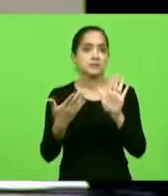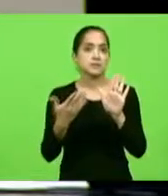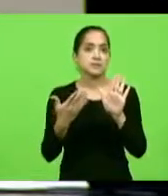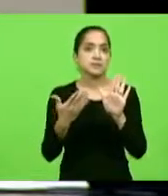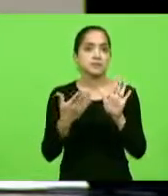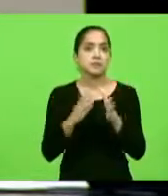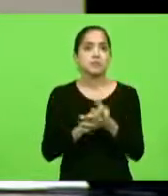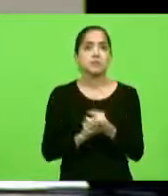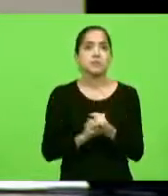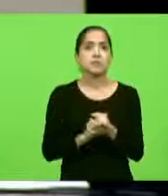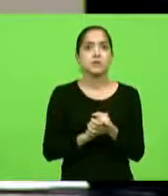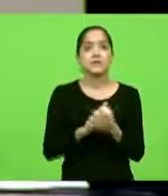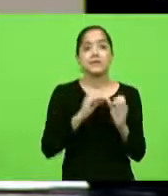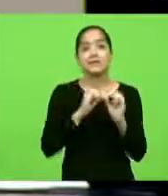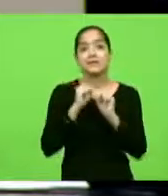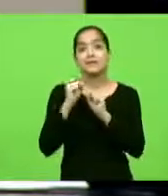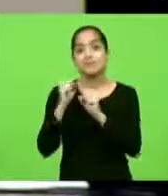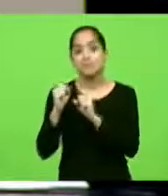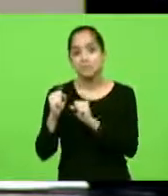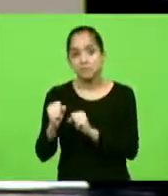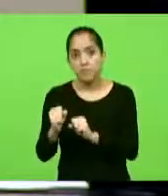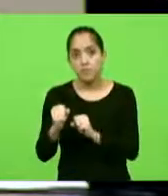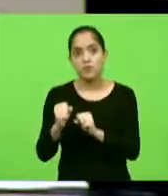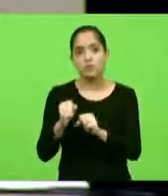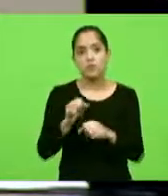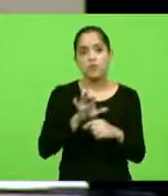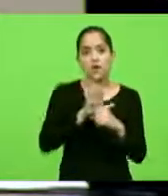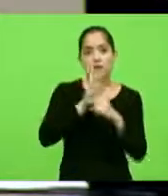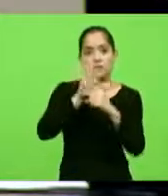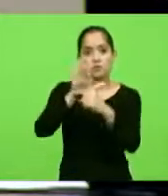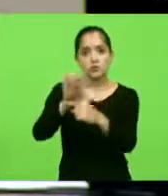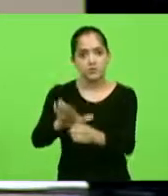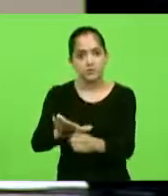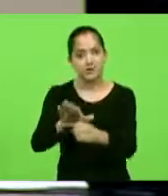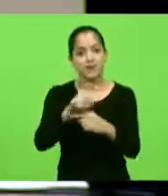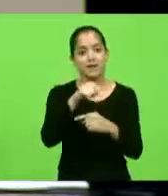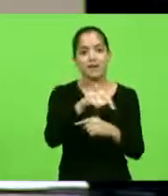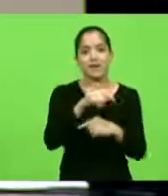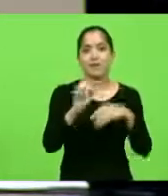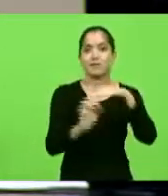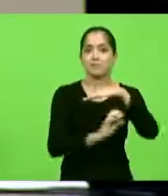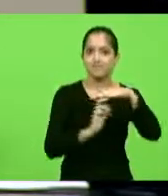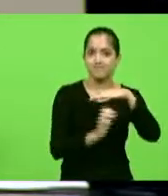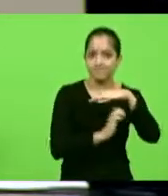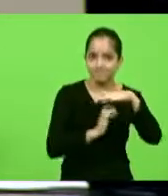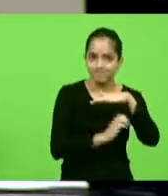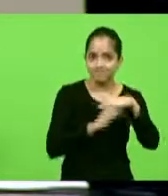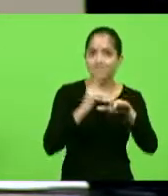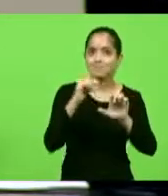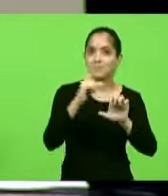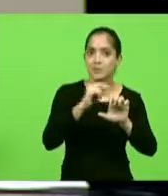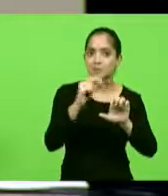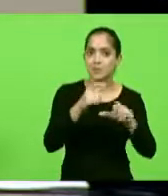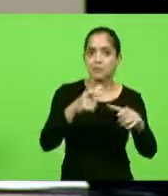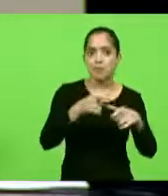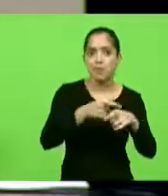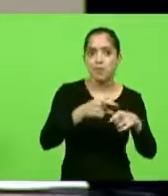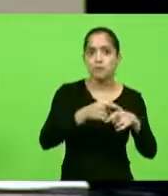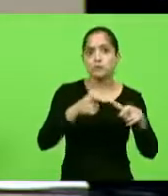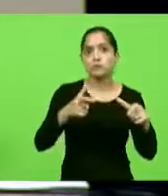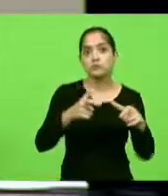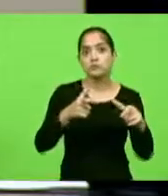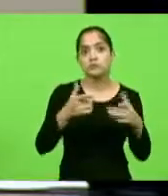que possam dar sobrevivência ao pequeno, médio empreendedor, a